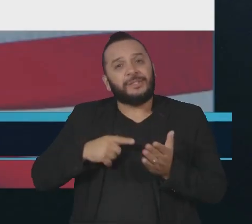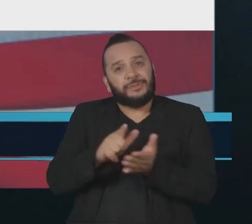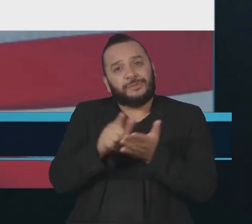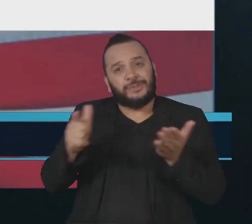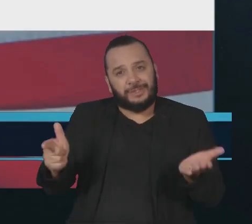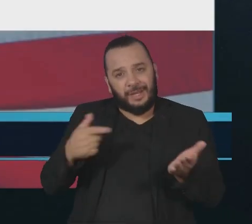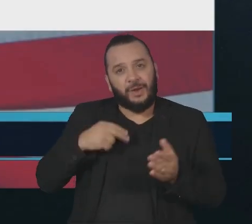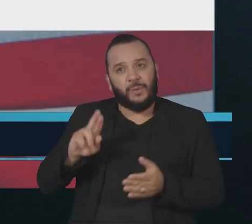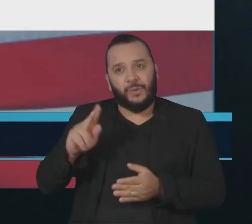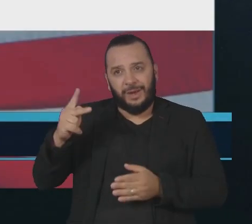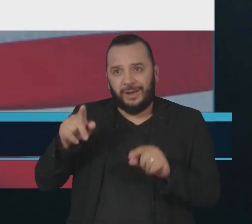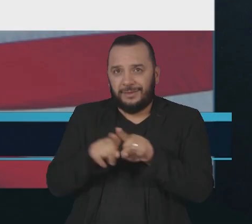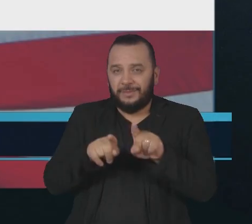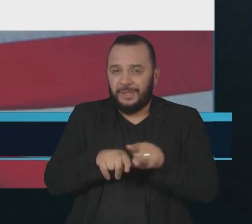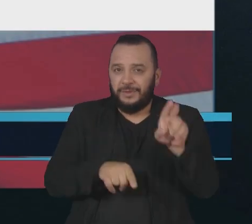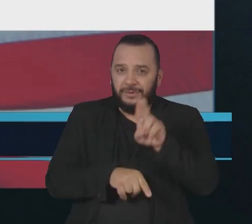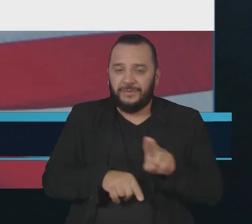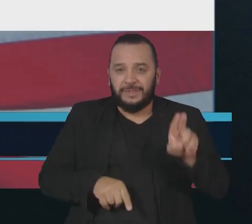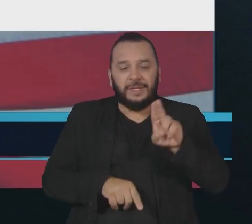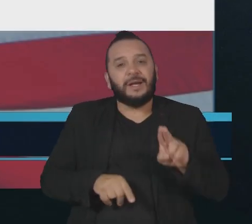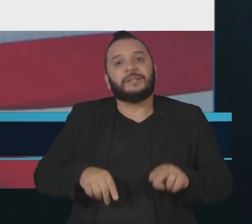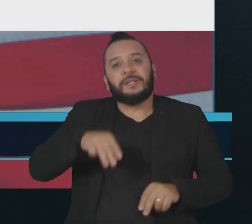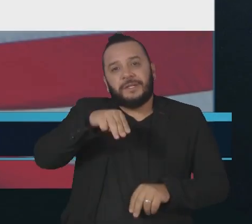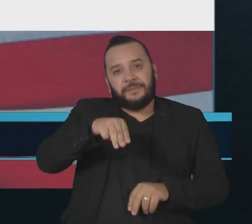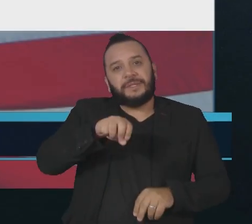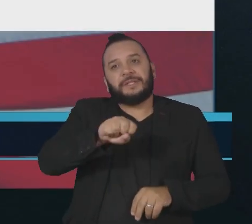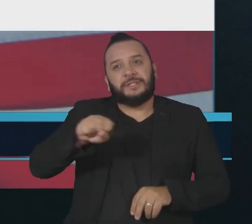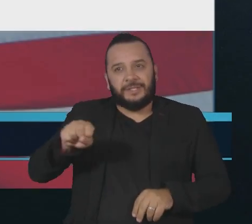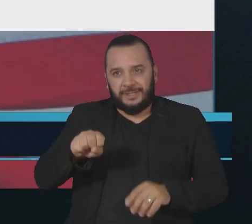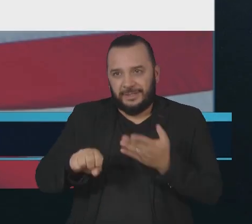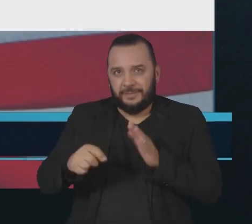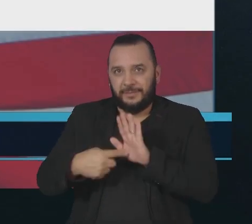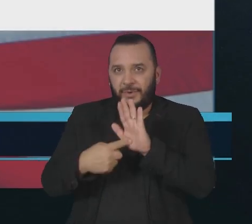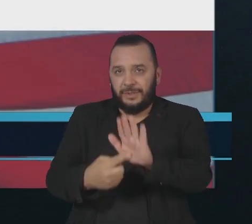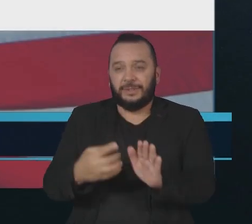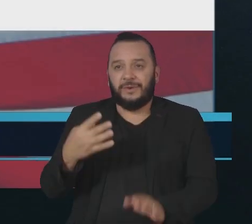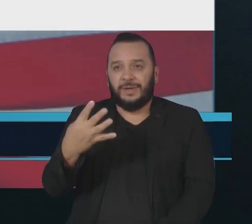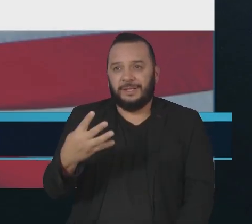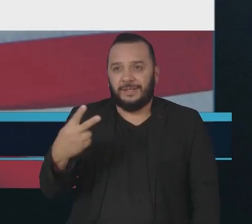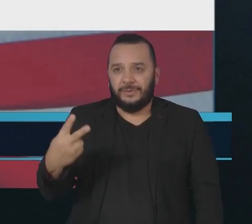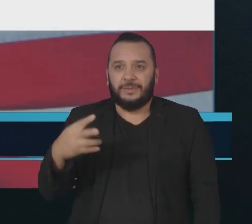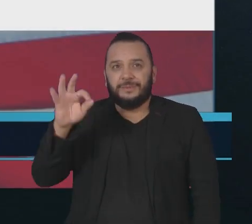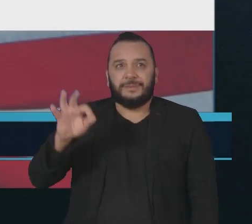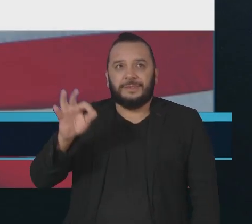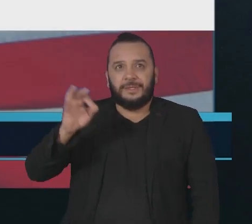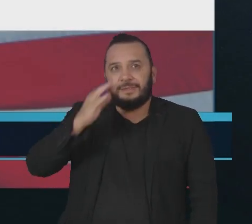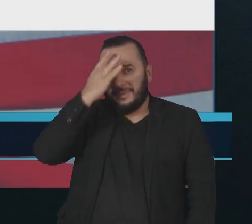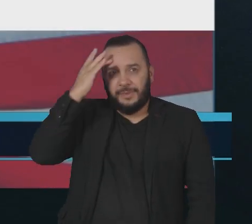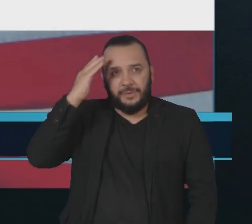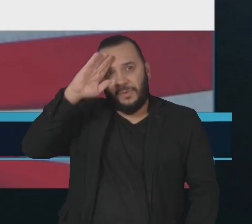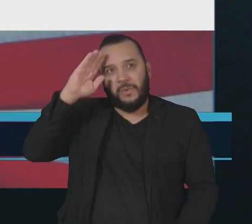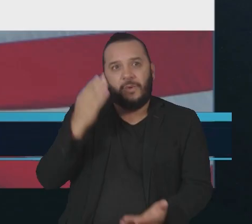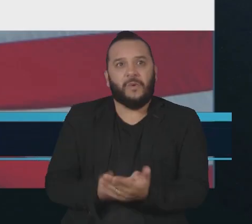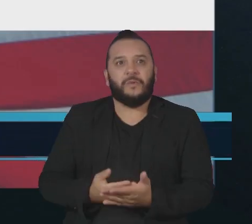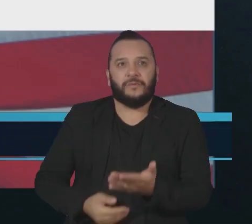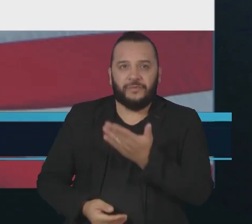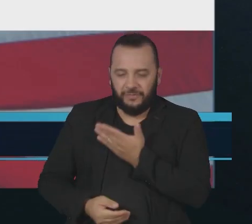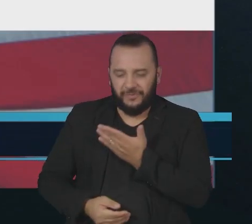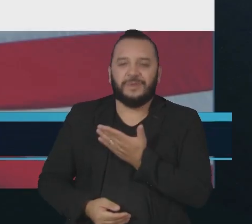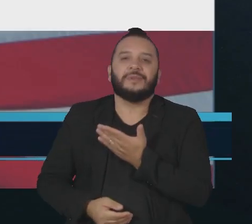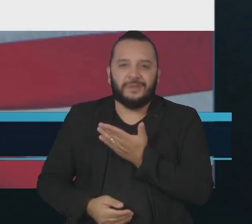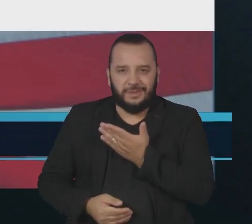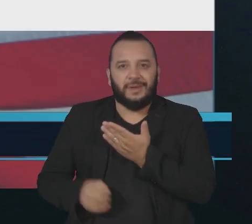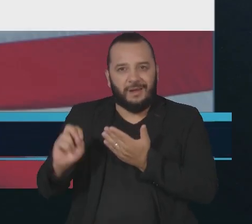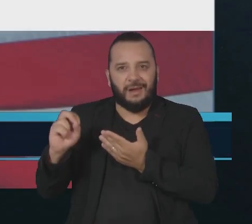Times e da Universidade Michigan Ross mostra que 42% do eleitorado confia em Kamala para lidar com a